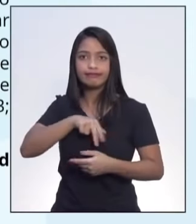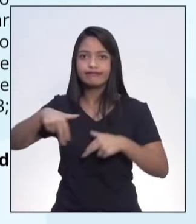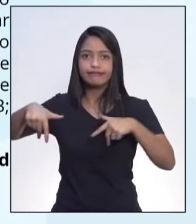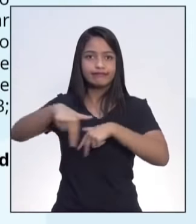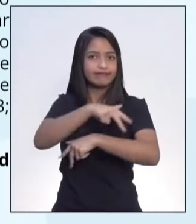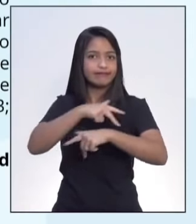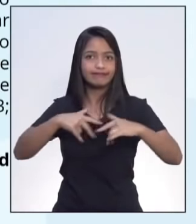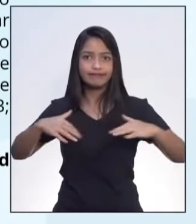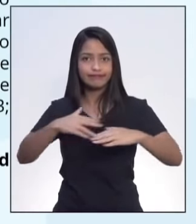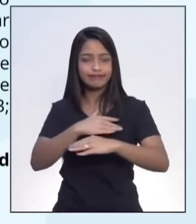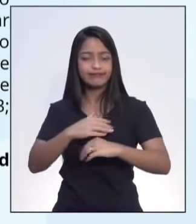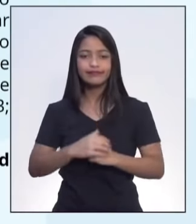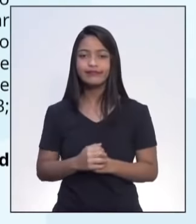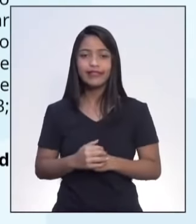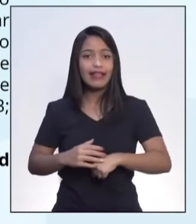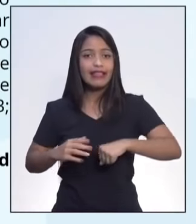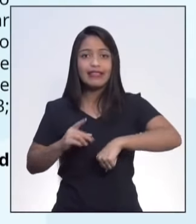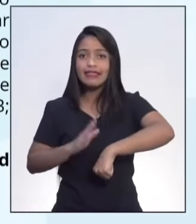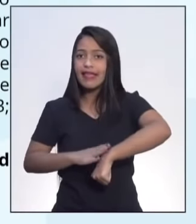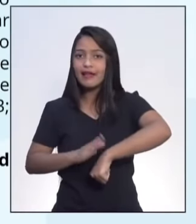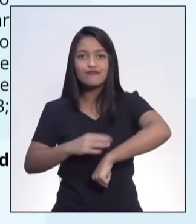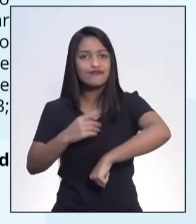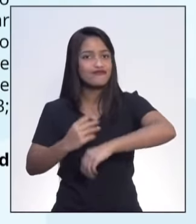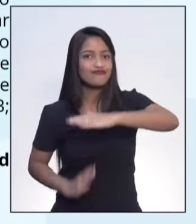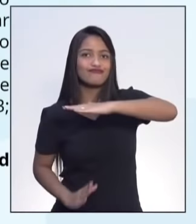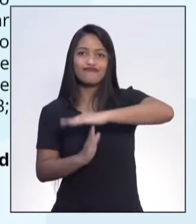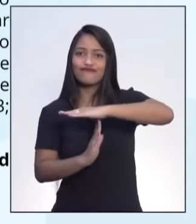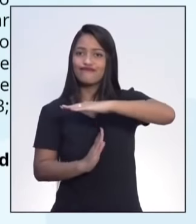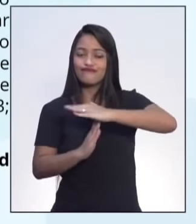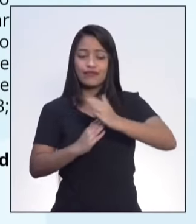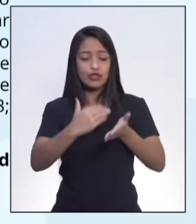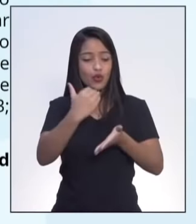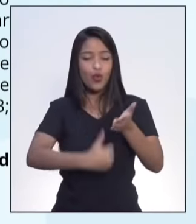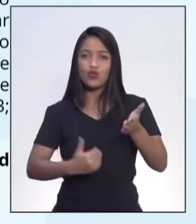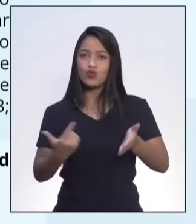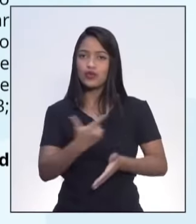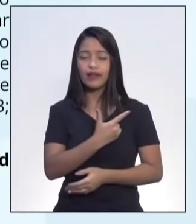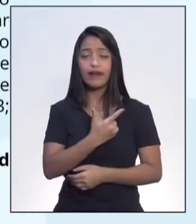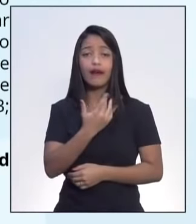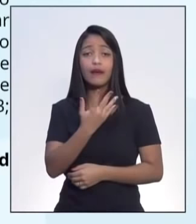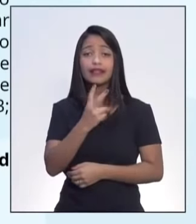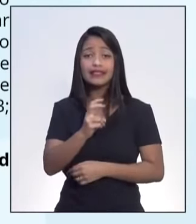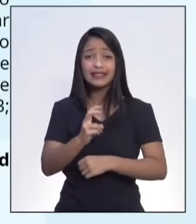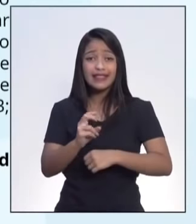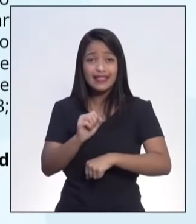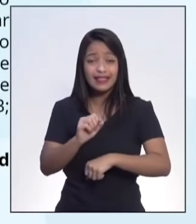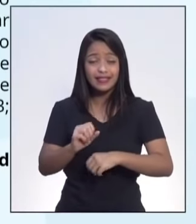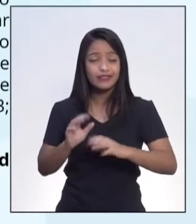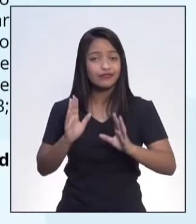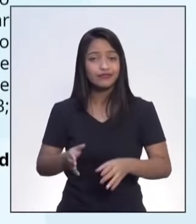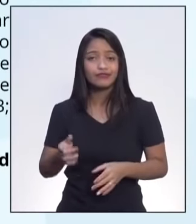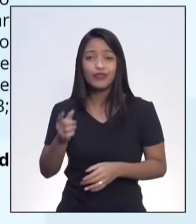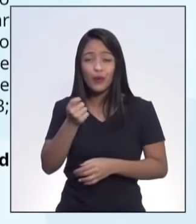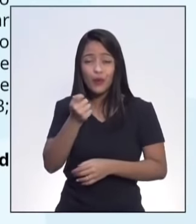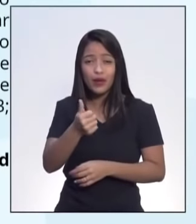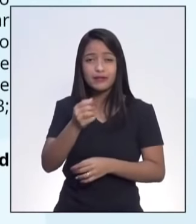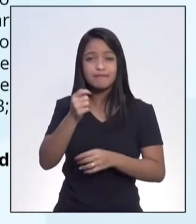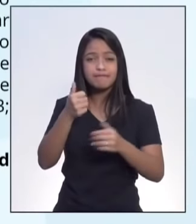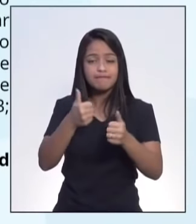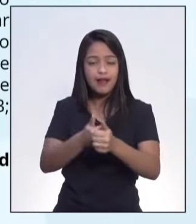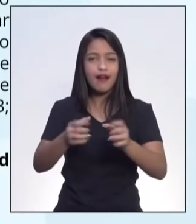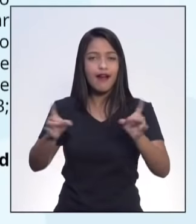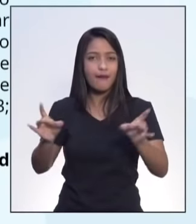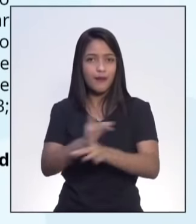mais nada. Não haveria o desconto de tempo. 45 cravado, o jogo com virada espetacular terminaria. Mas